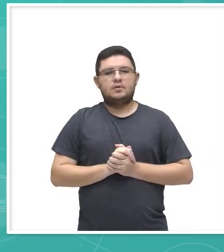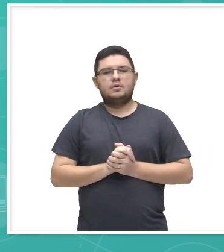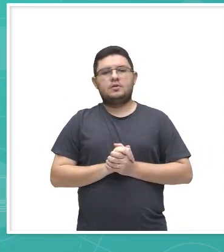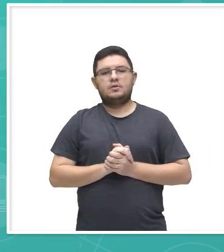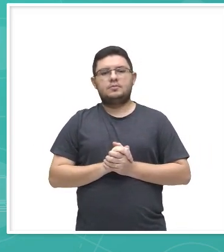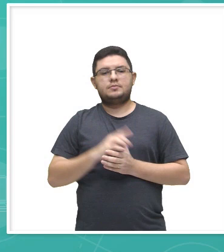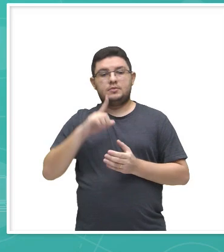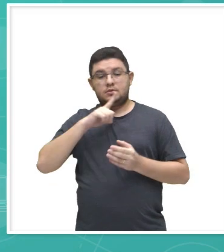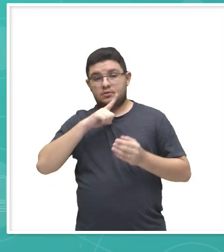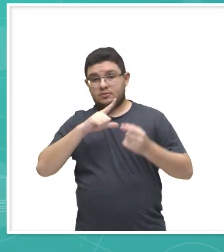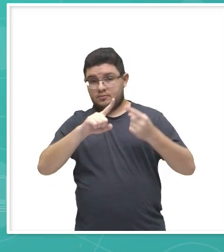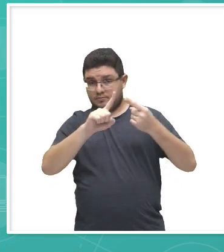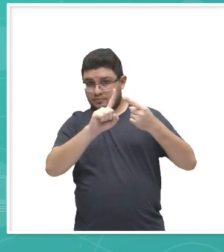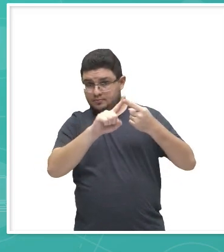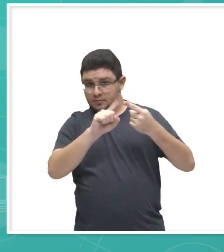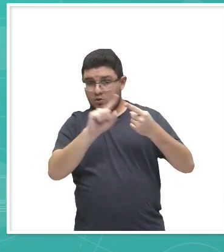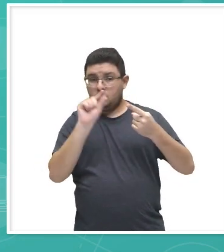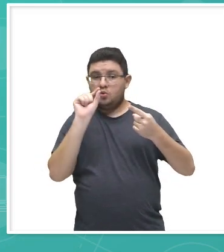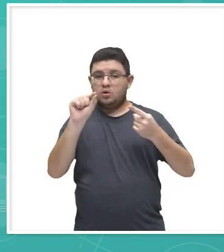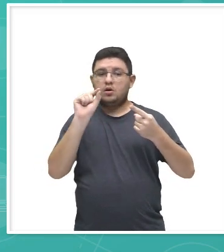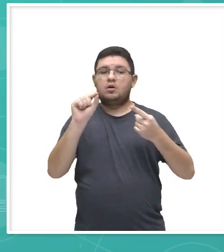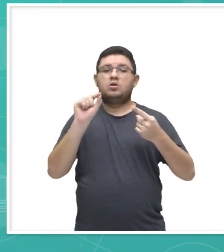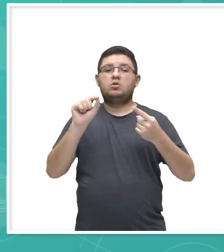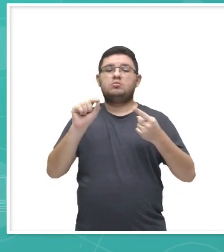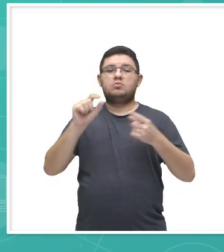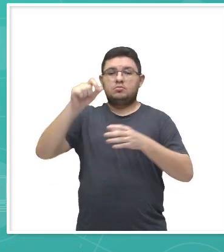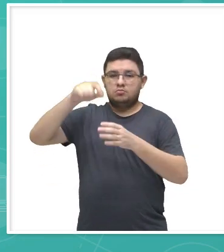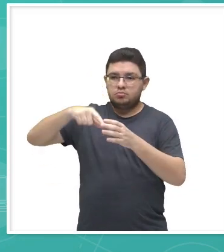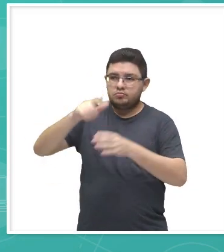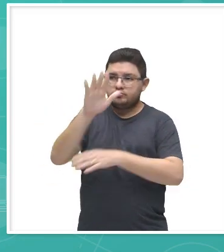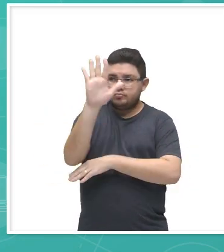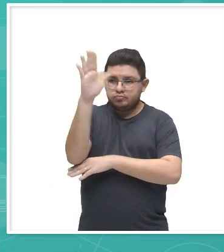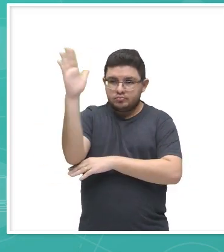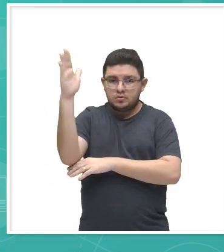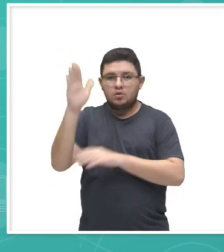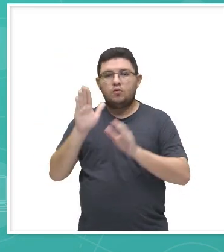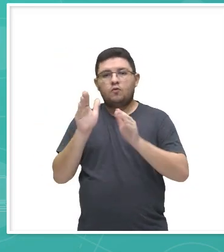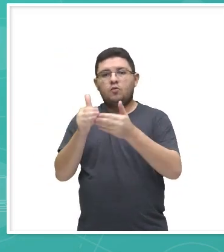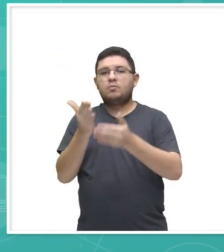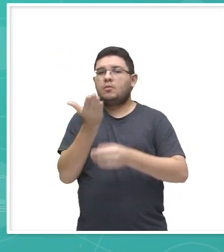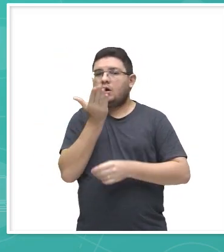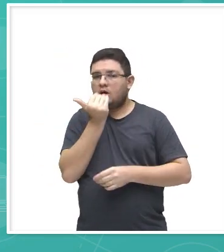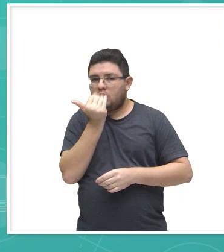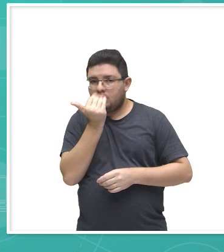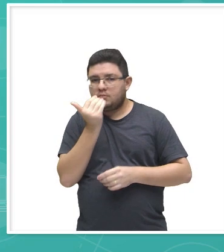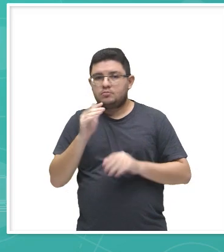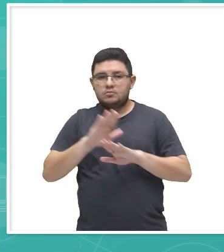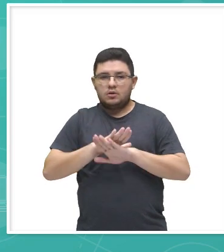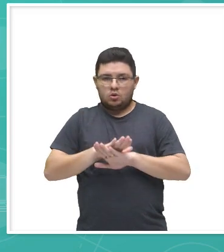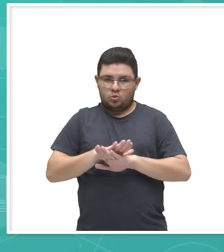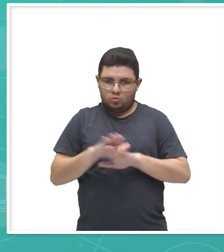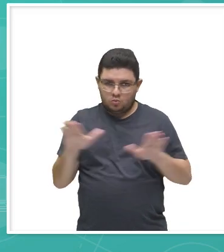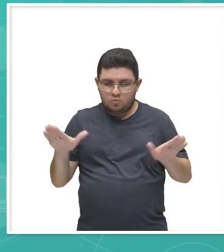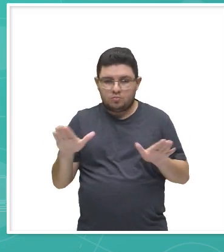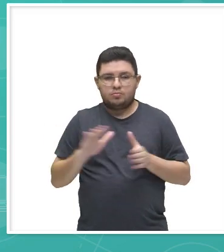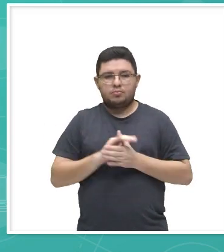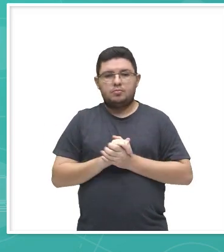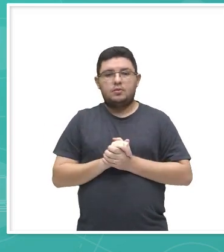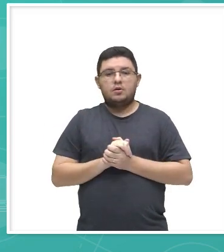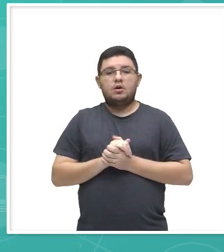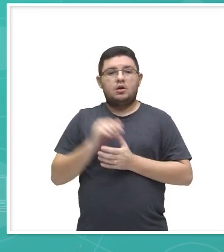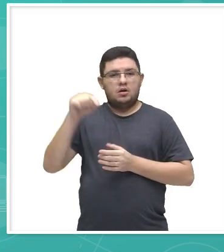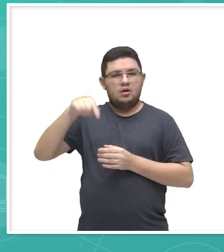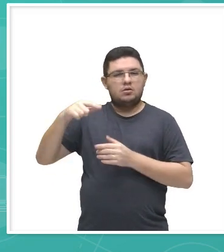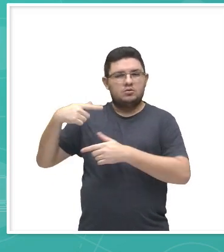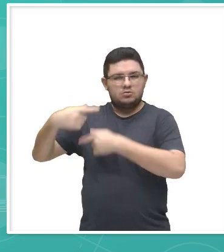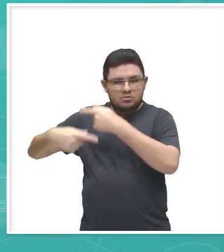nossos aí antepassados, né? No qual eles praticavam agricultura de subsistência, onde vai ser marcada aí por uma